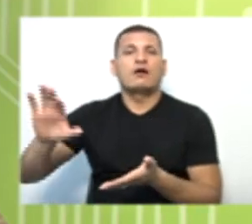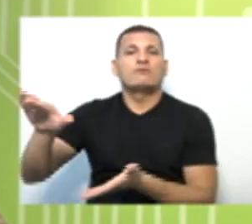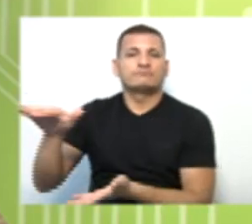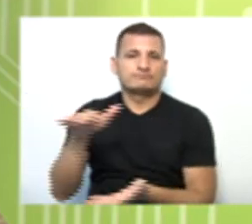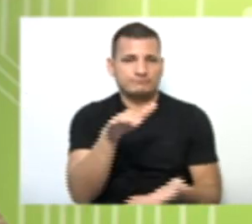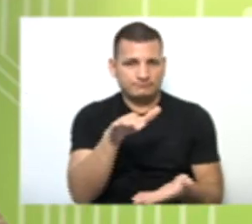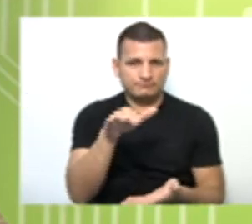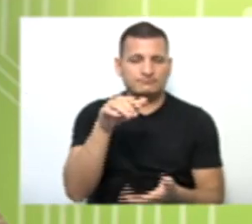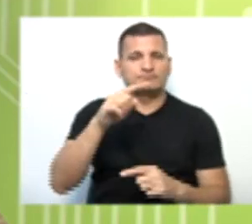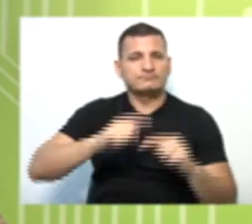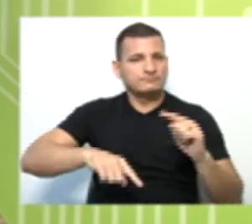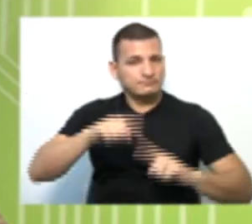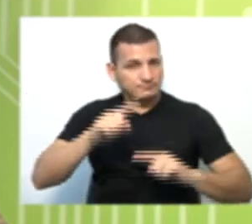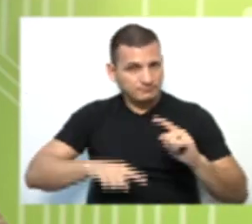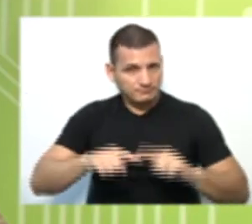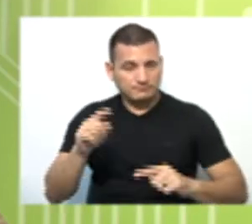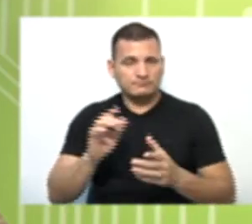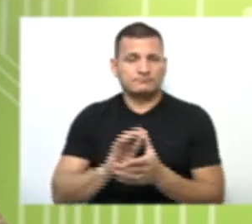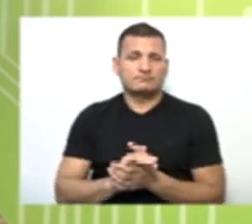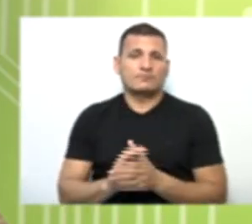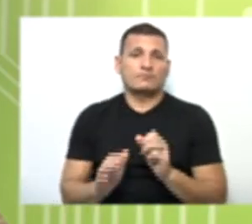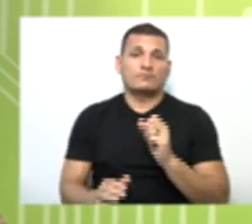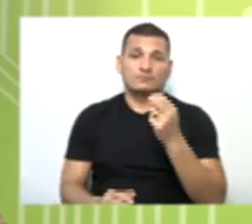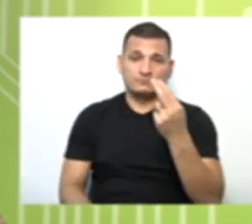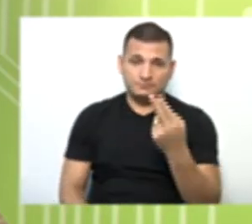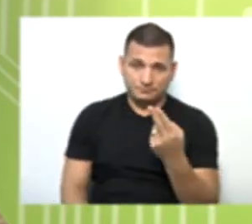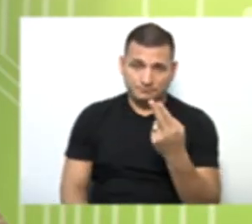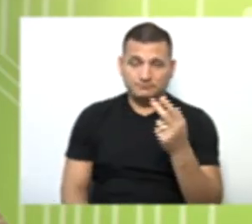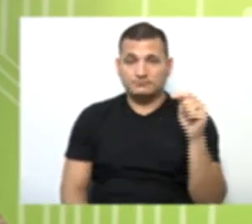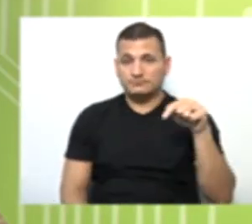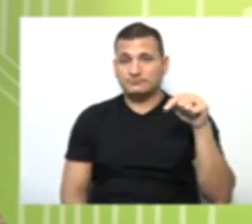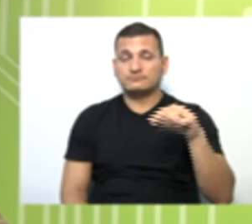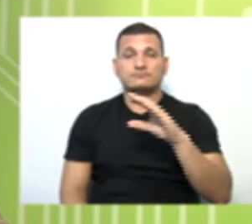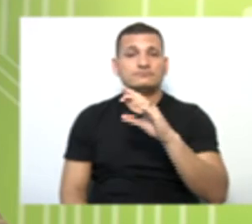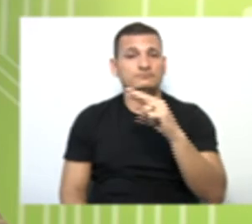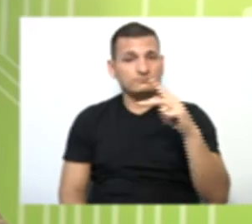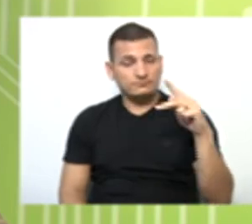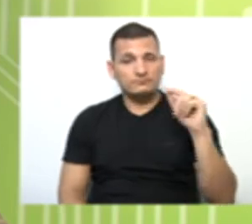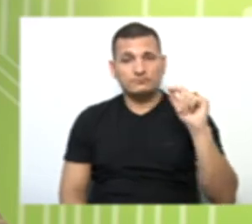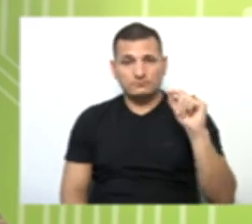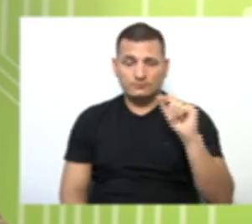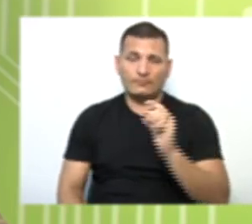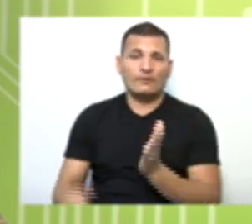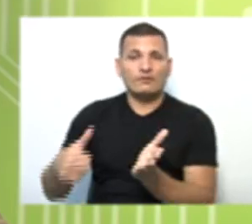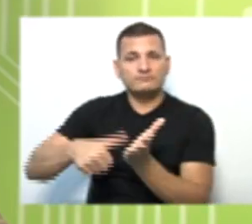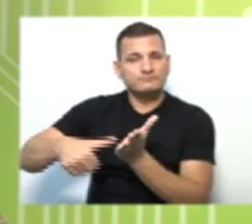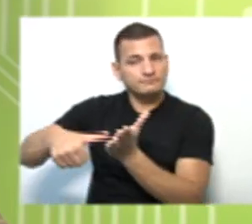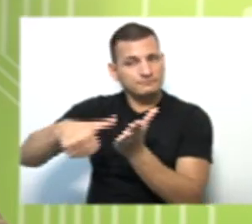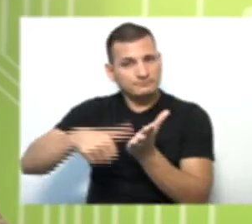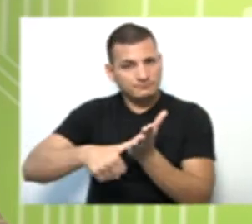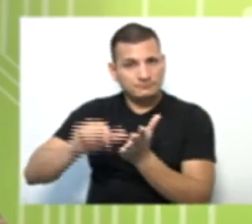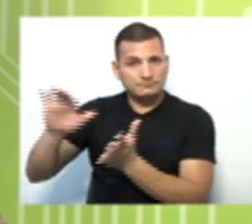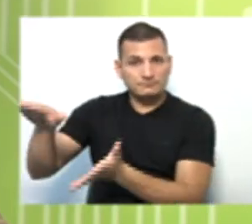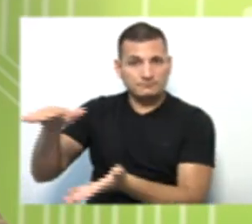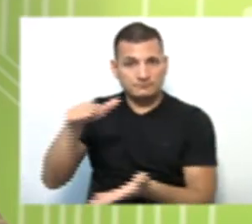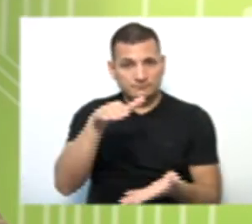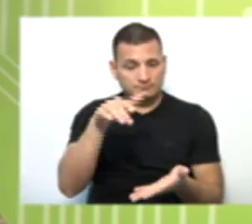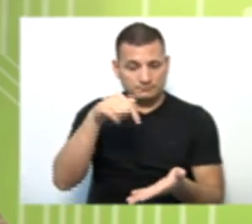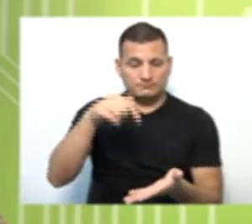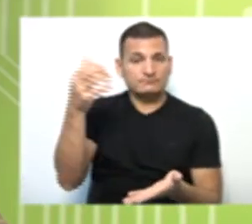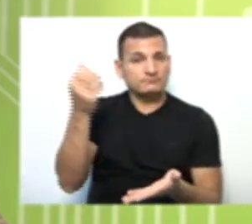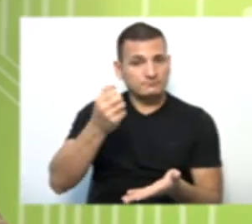Ou quando ela recebeu o quê? Quando ela recebeu o produto do cooperado, no caso o leite, se for